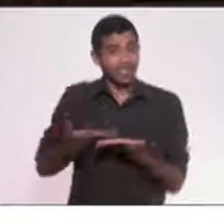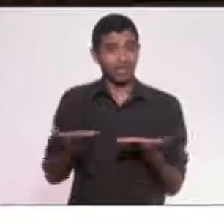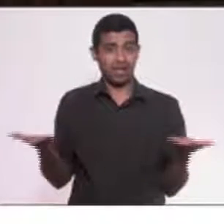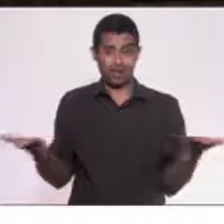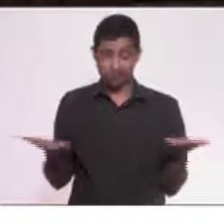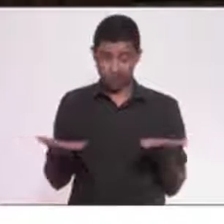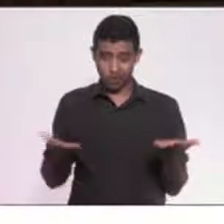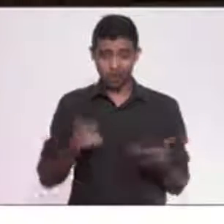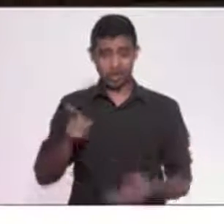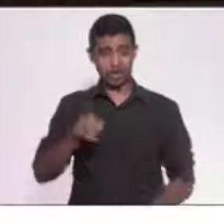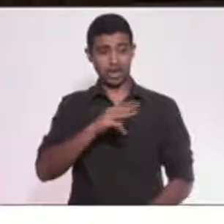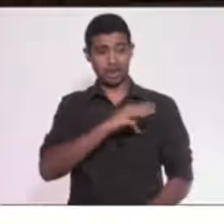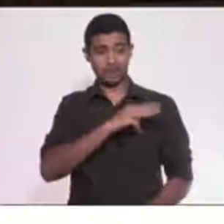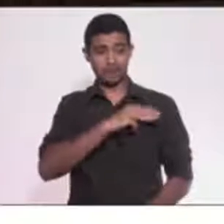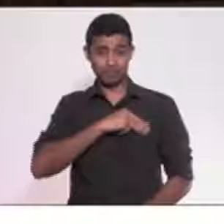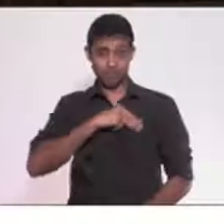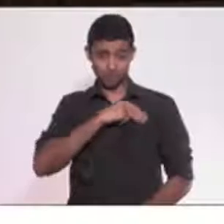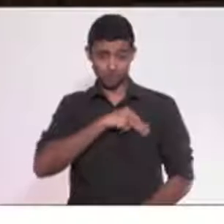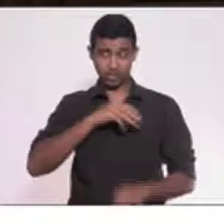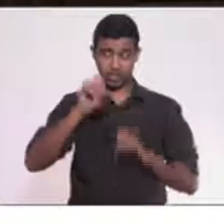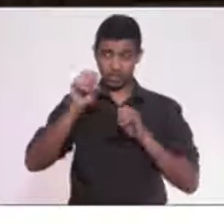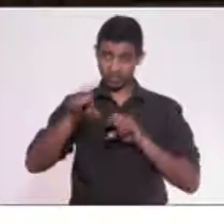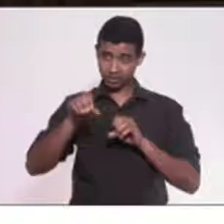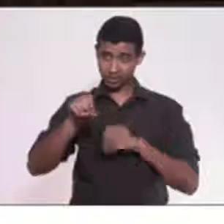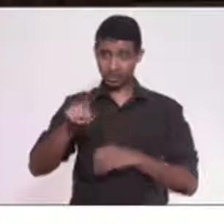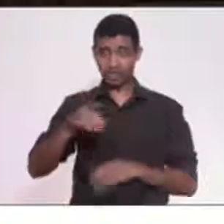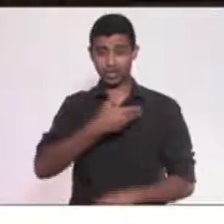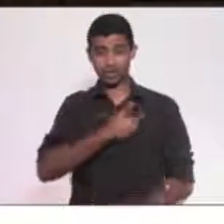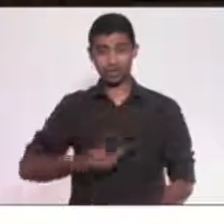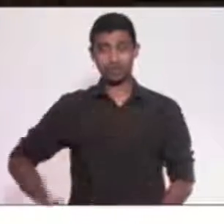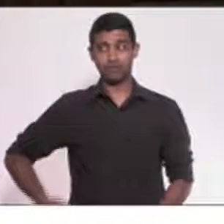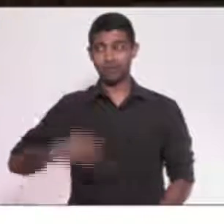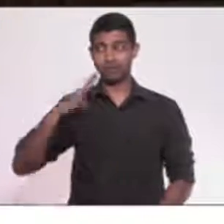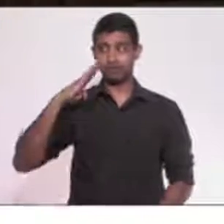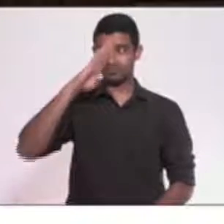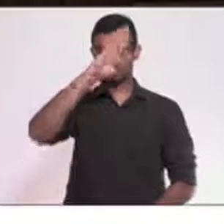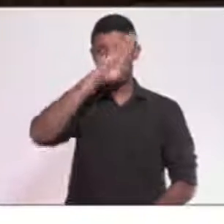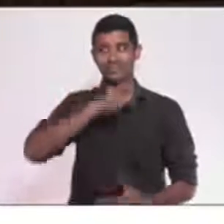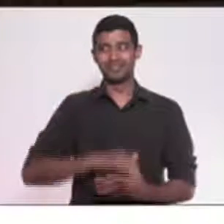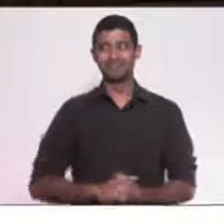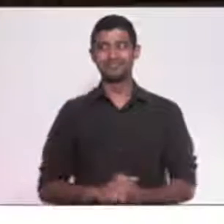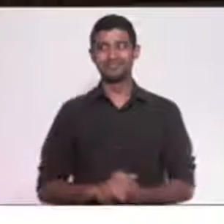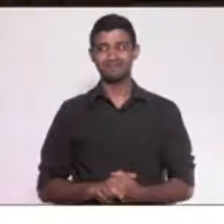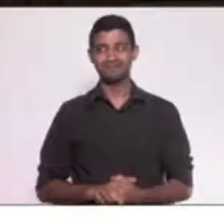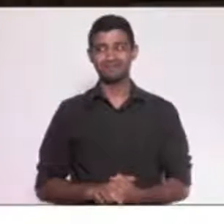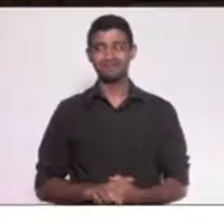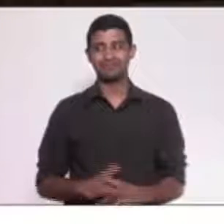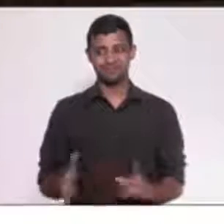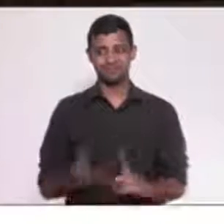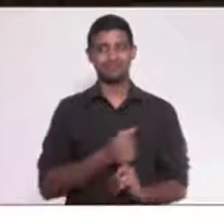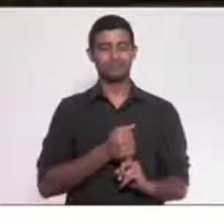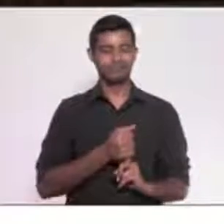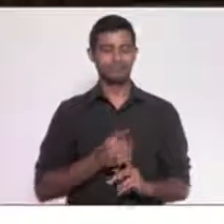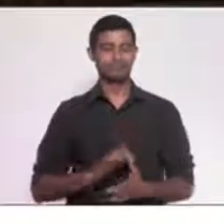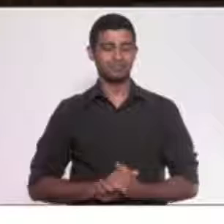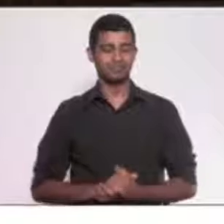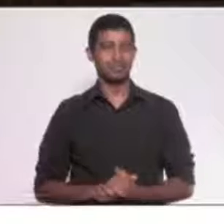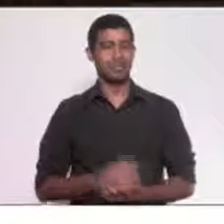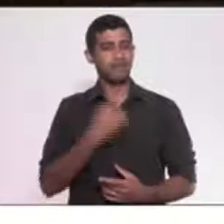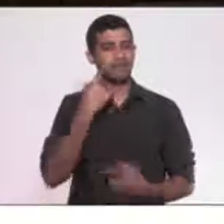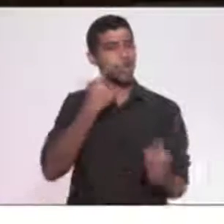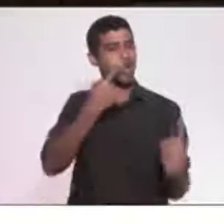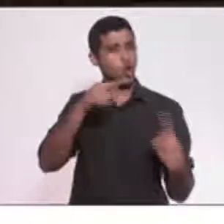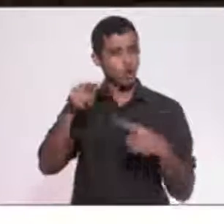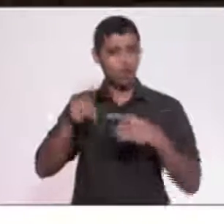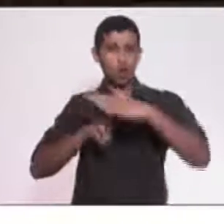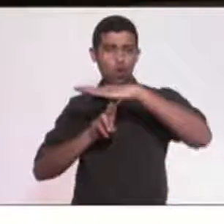Até o presente momento, o Ministério da Educação do governo fascista de Bolsonaro, obcecado pela guerra ideológica contra as universidades,